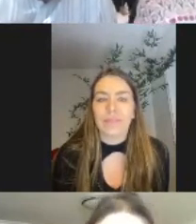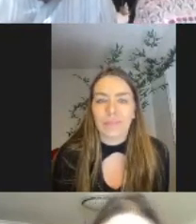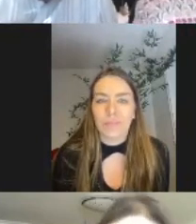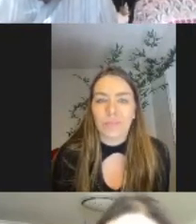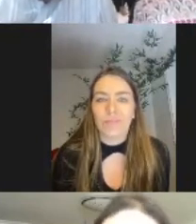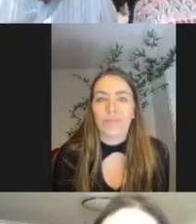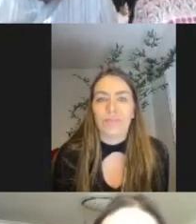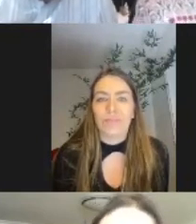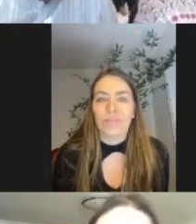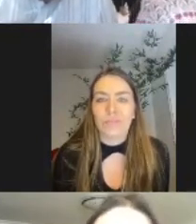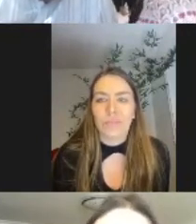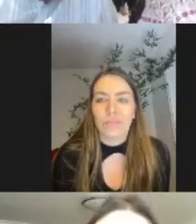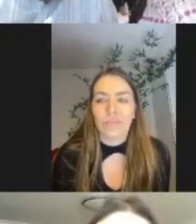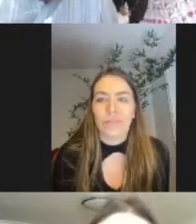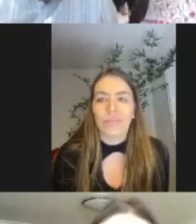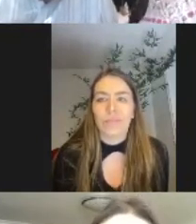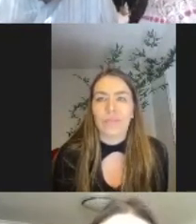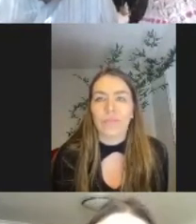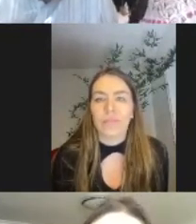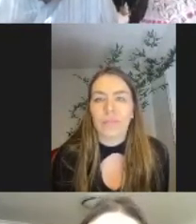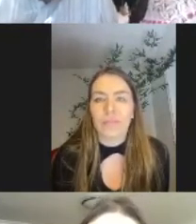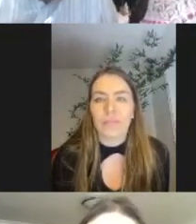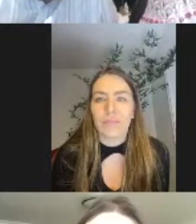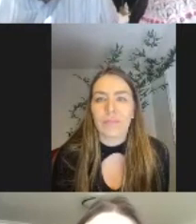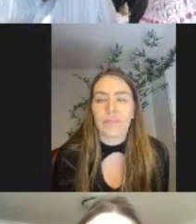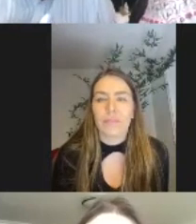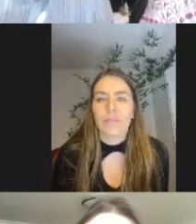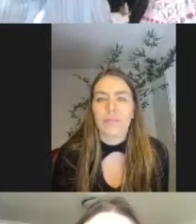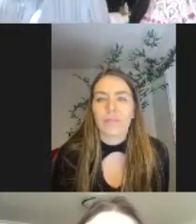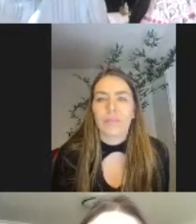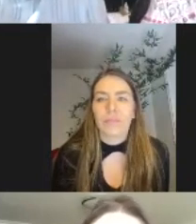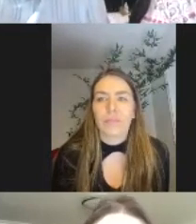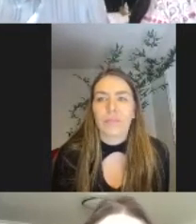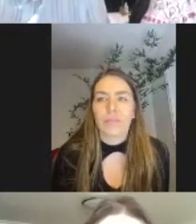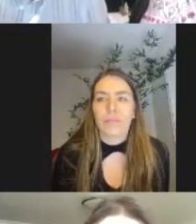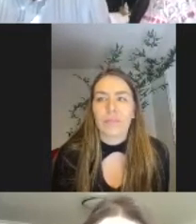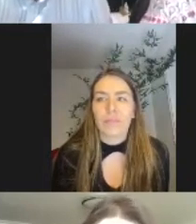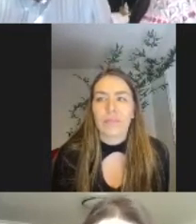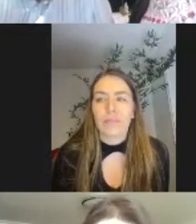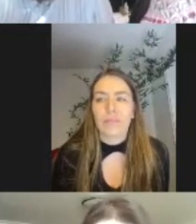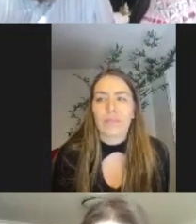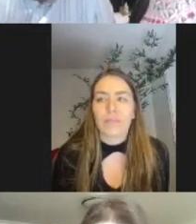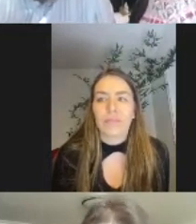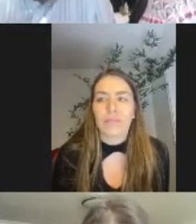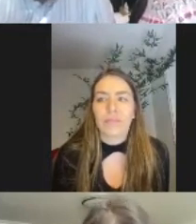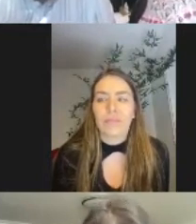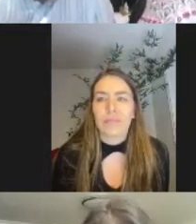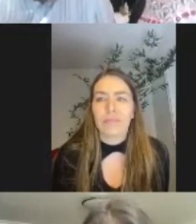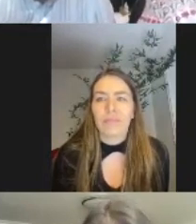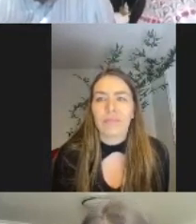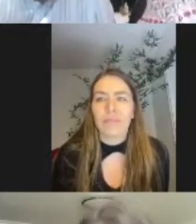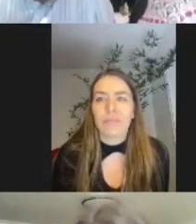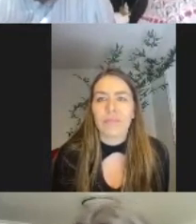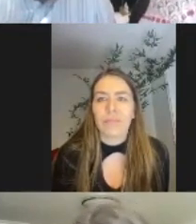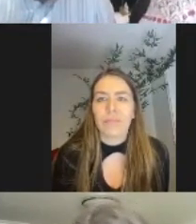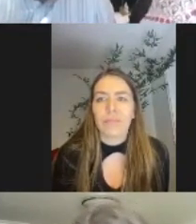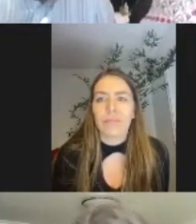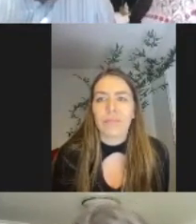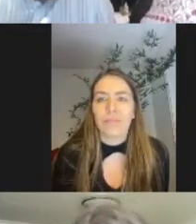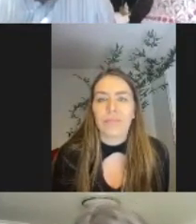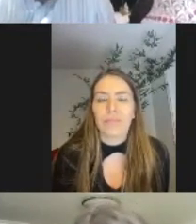para ser consumida imediatamente, tá? Agora, se você transformar esse bife num filé ao molho